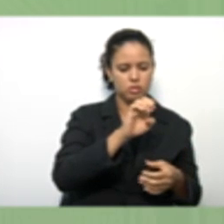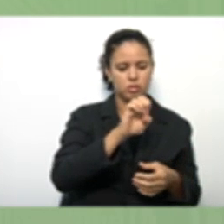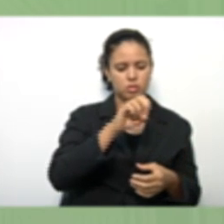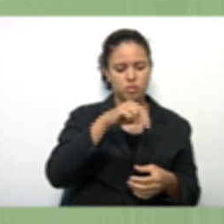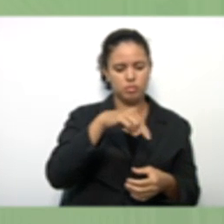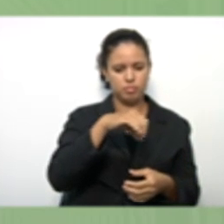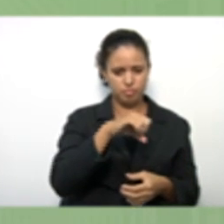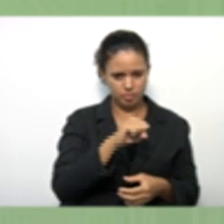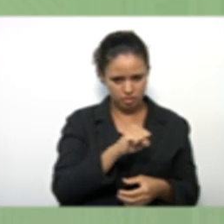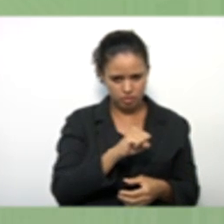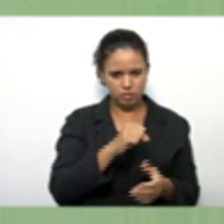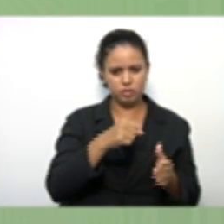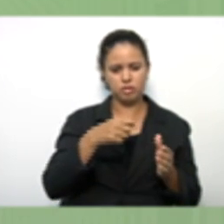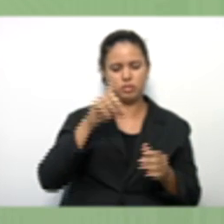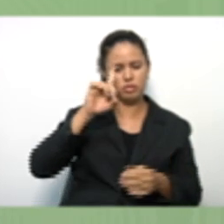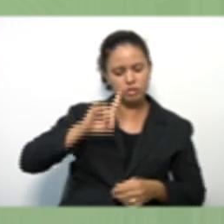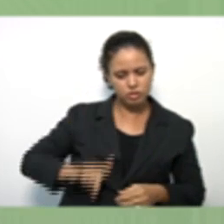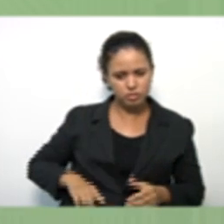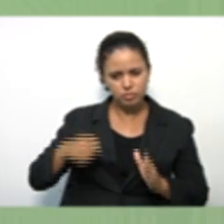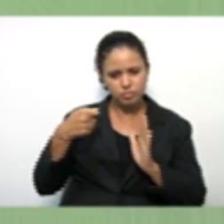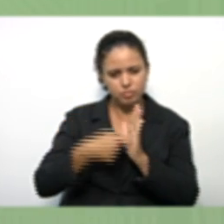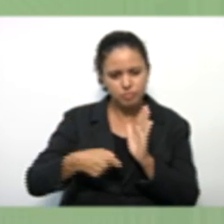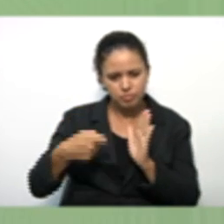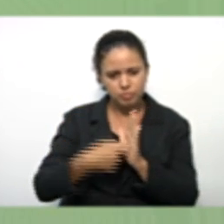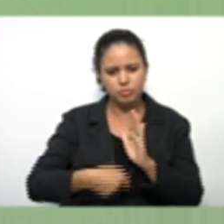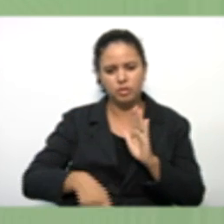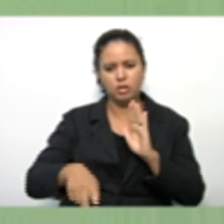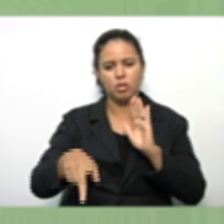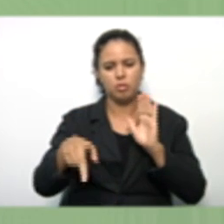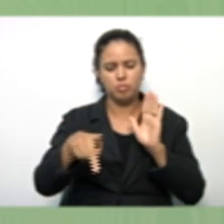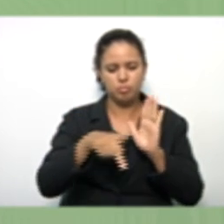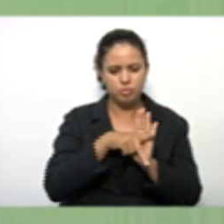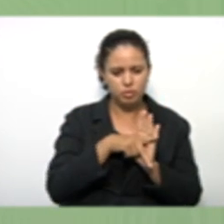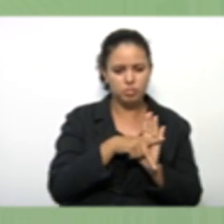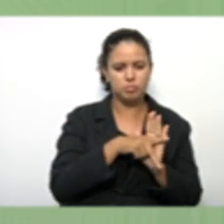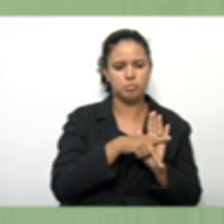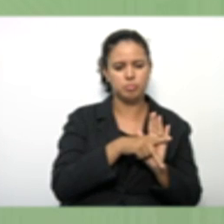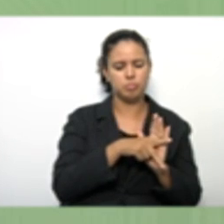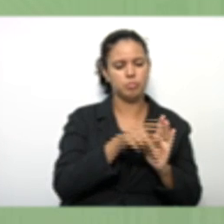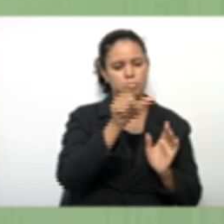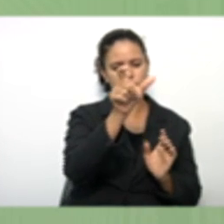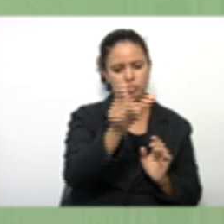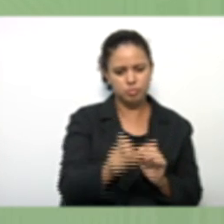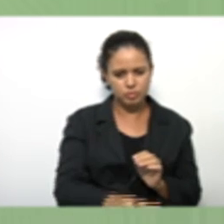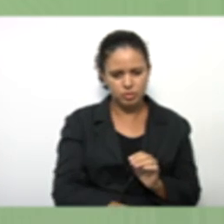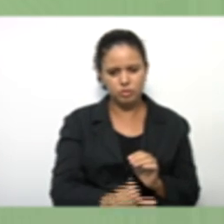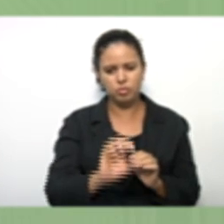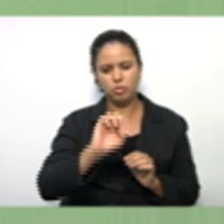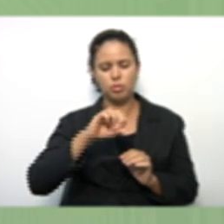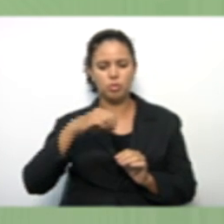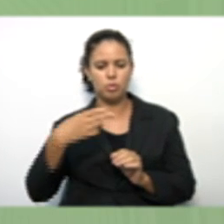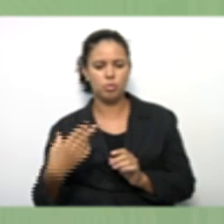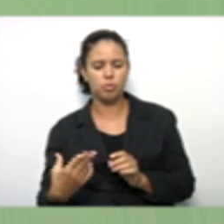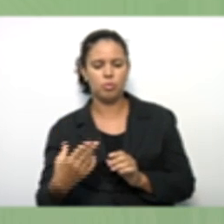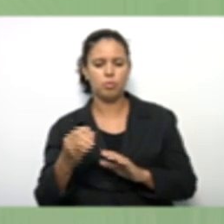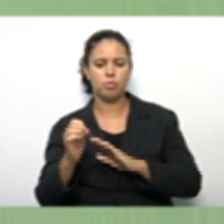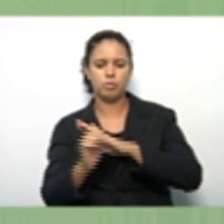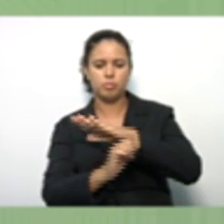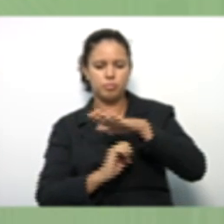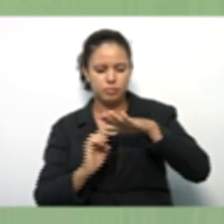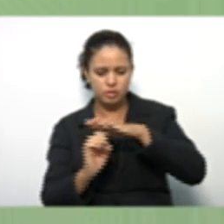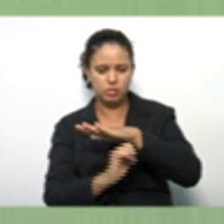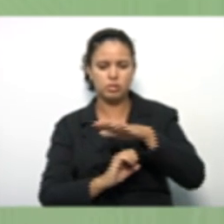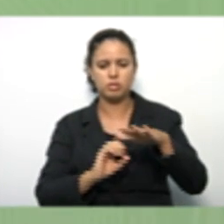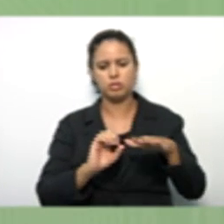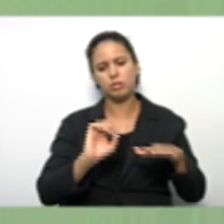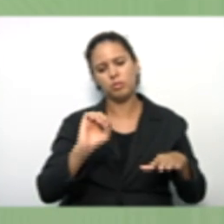e pertencentes a uma pessoa física, jurídica ou uma entidade. Alternativa B, conjunto de